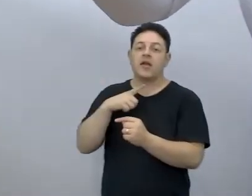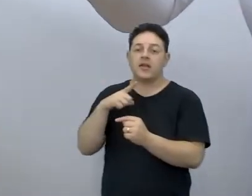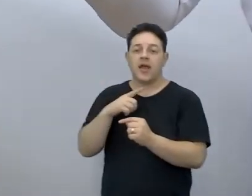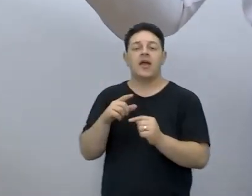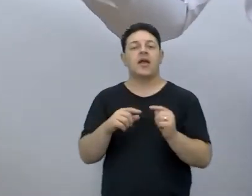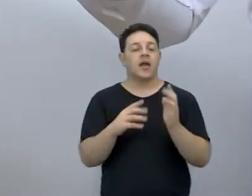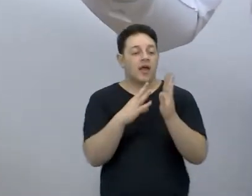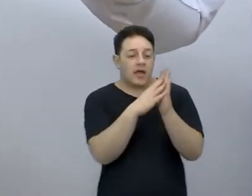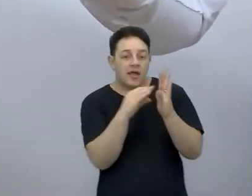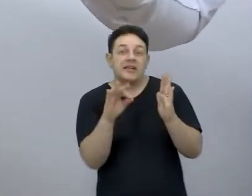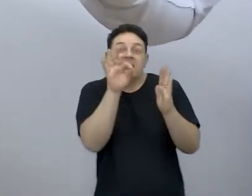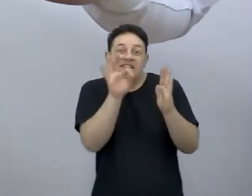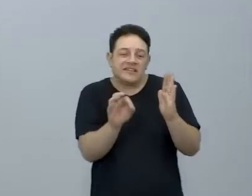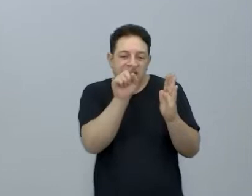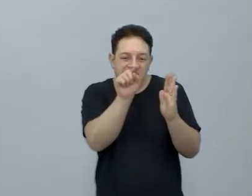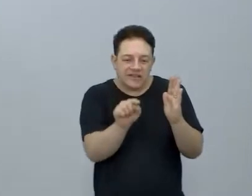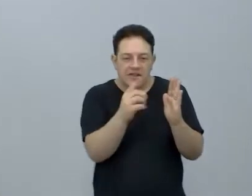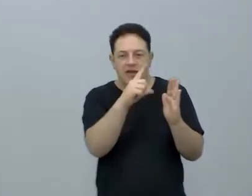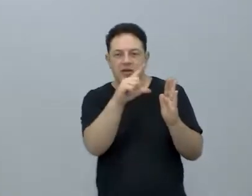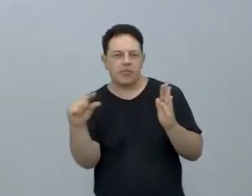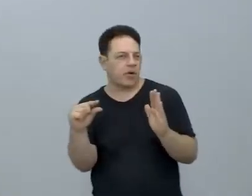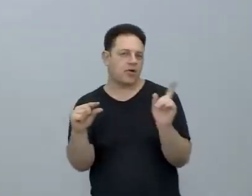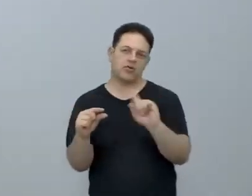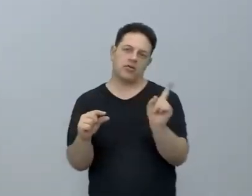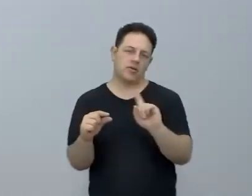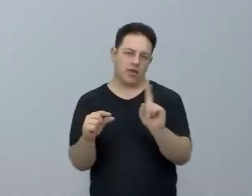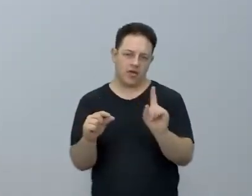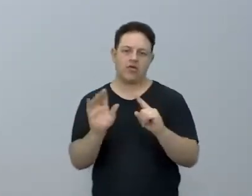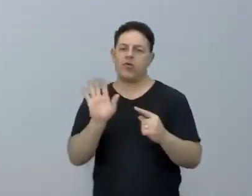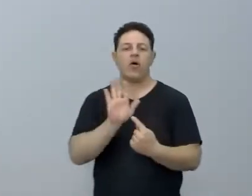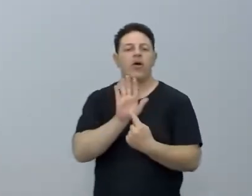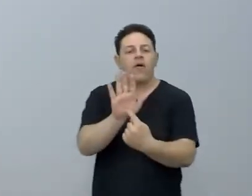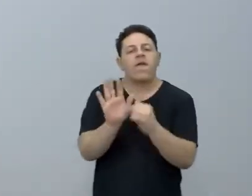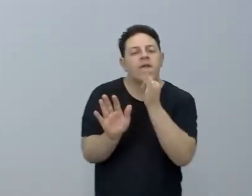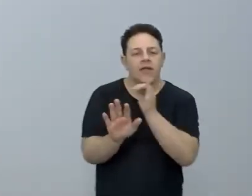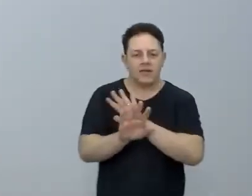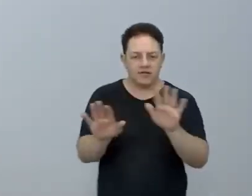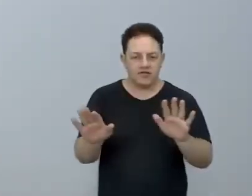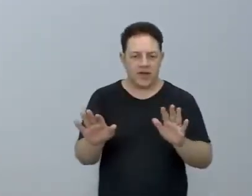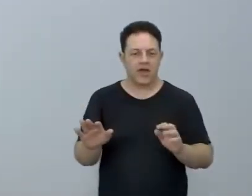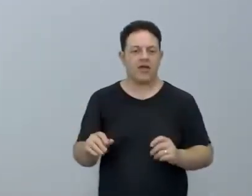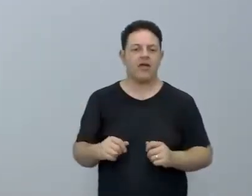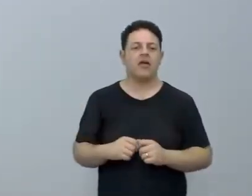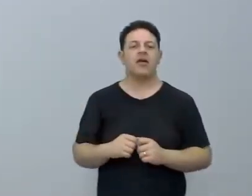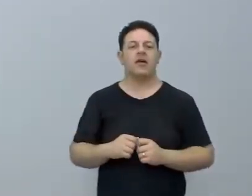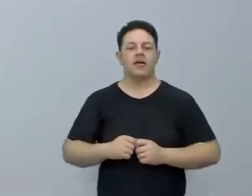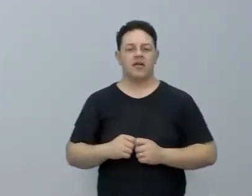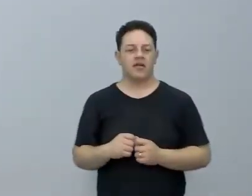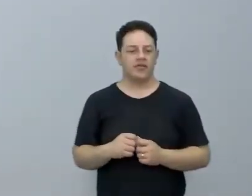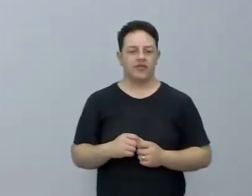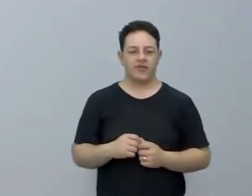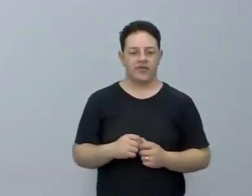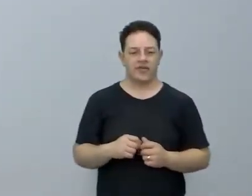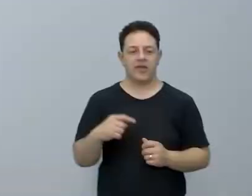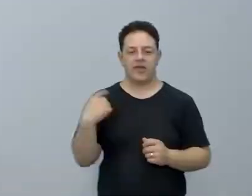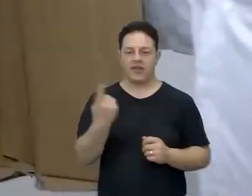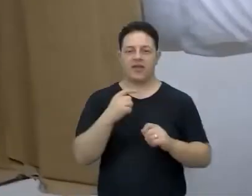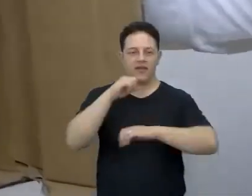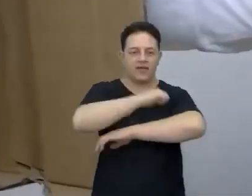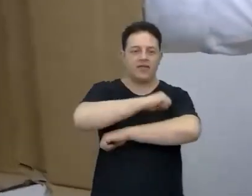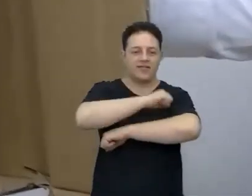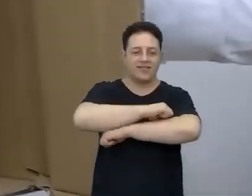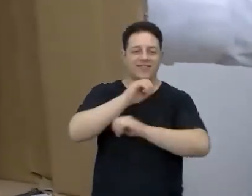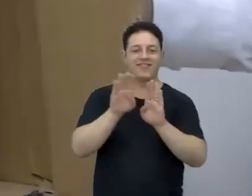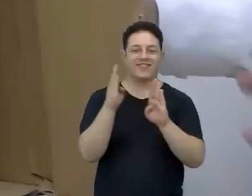escala necessariamente, né? Ela é só uma representação. Está aqui a janelinha cortada também com os nossos cálculos,